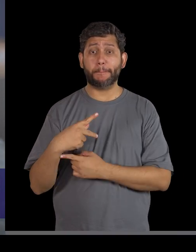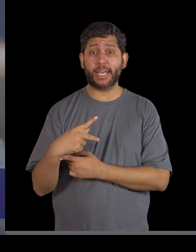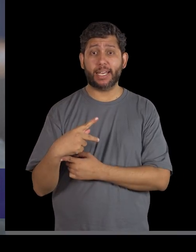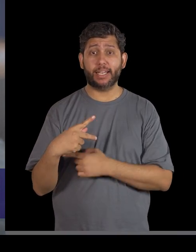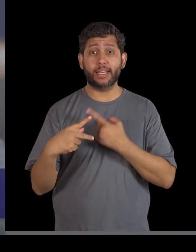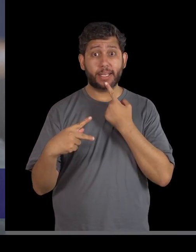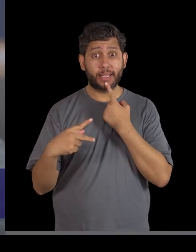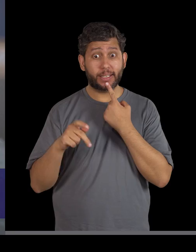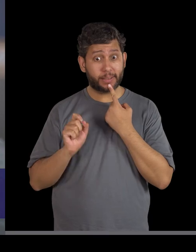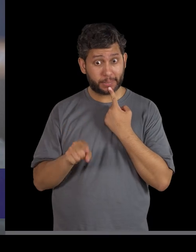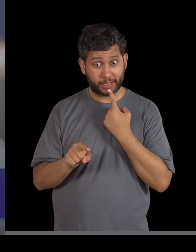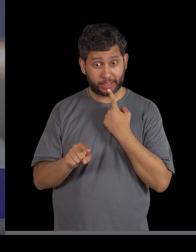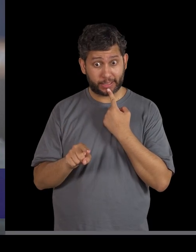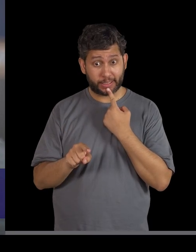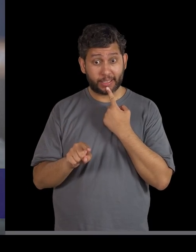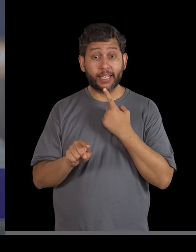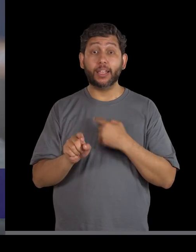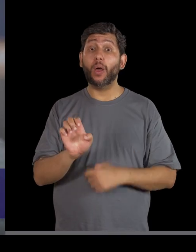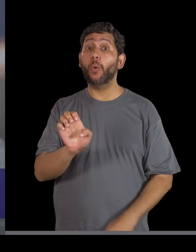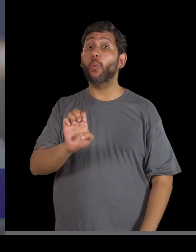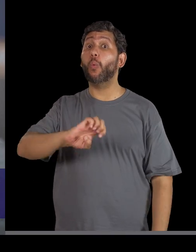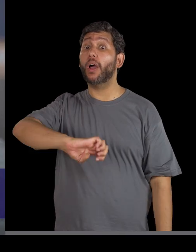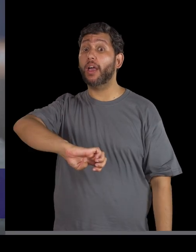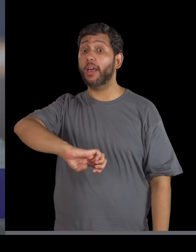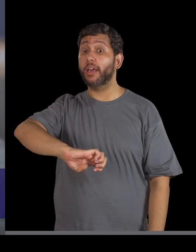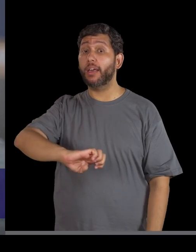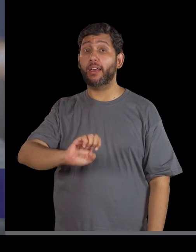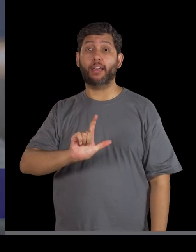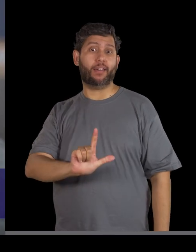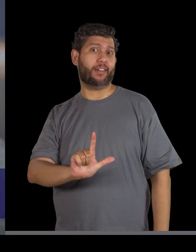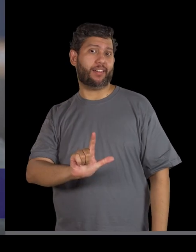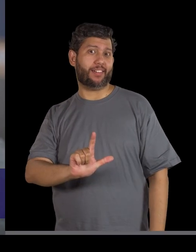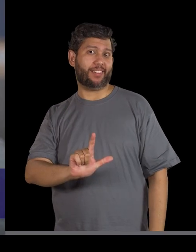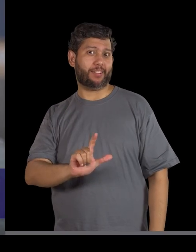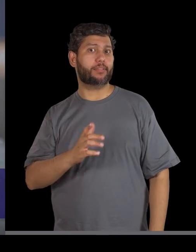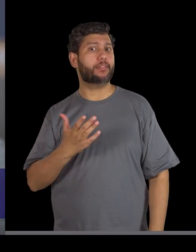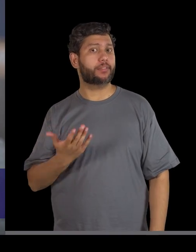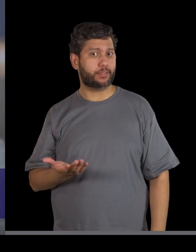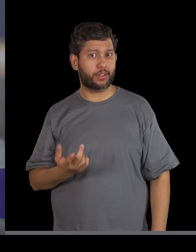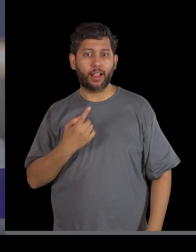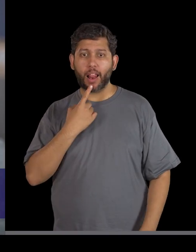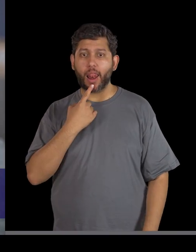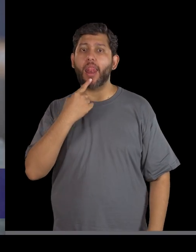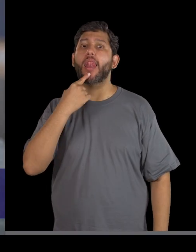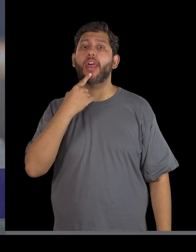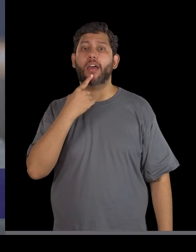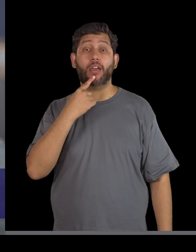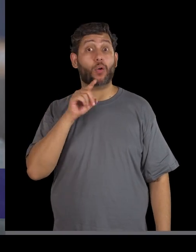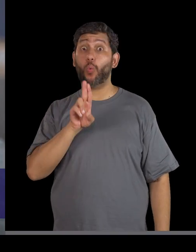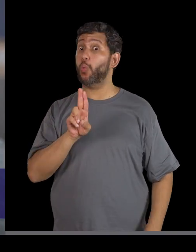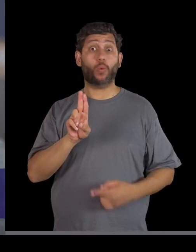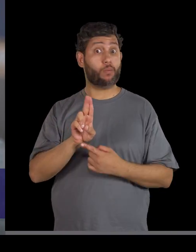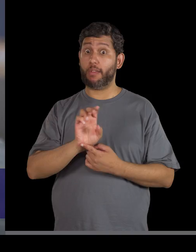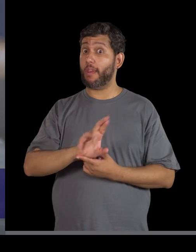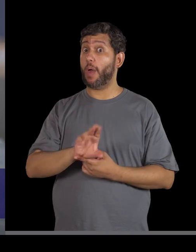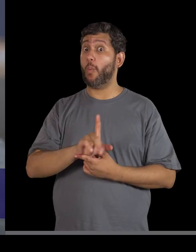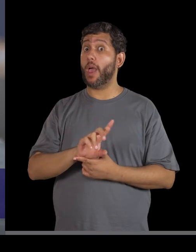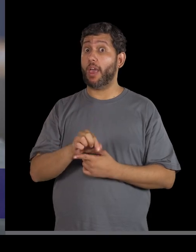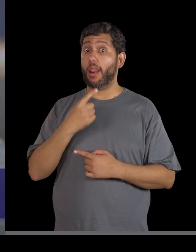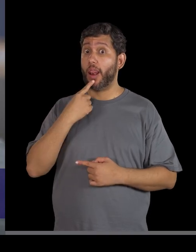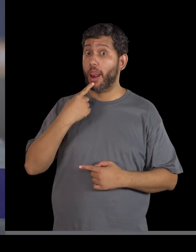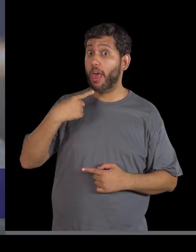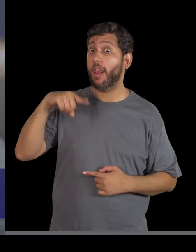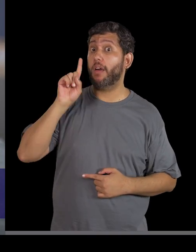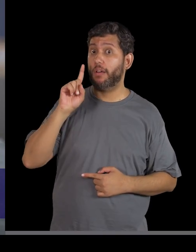gente, app. E aí a gente tem um schwa, app, P, e um L no final, que é o O. Ele não vira um U